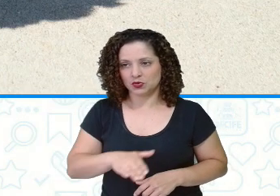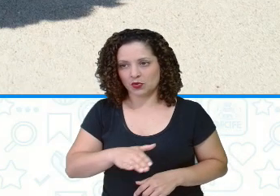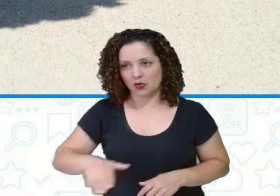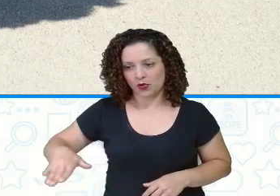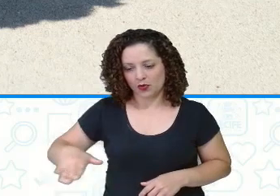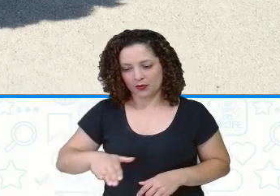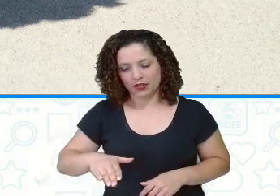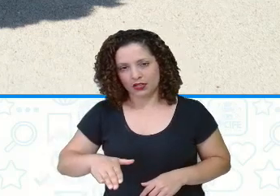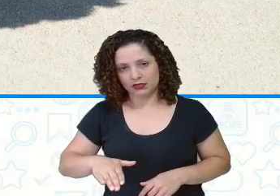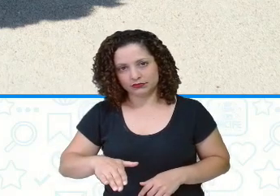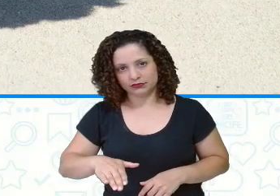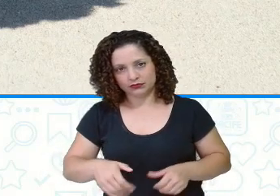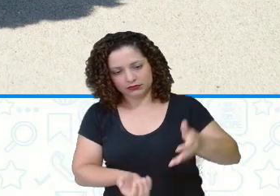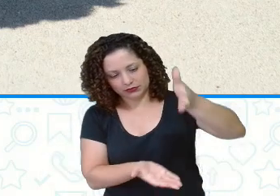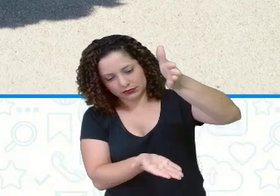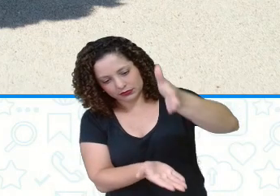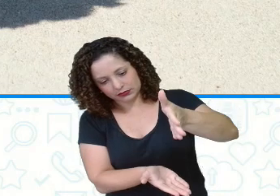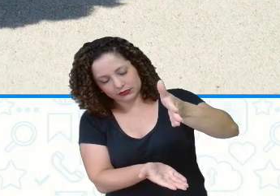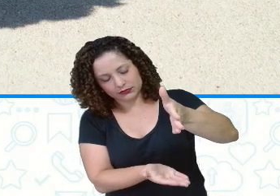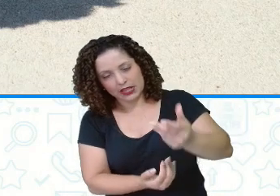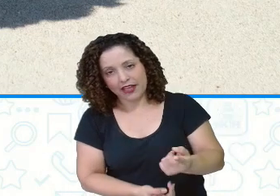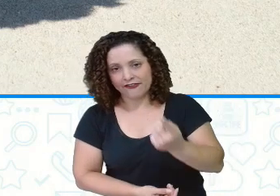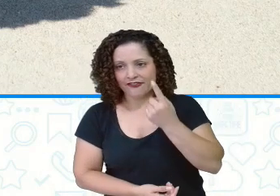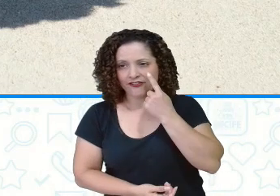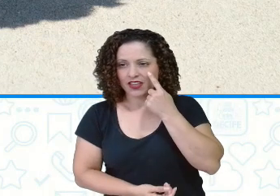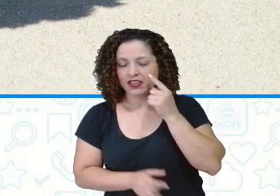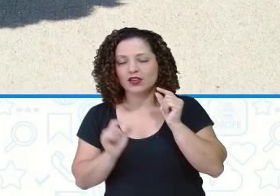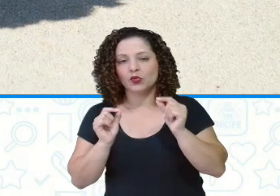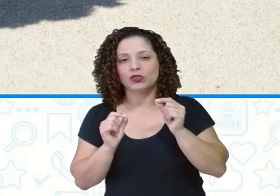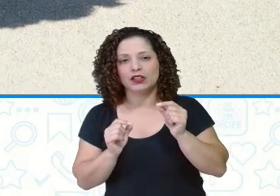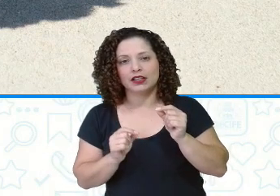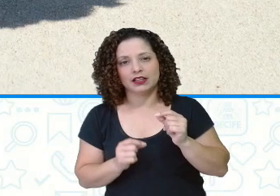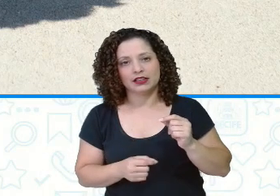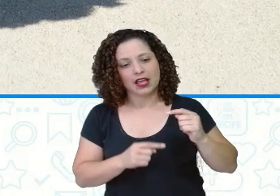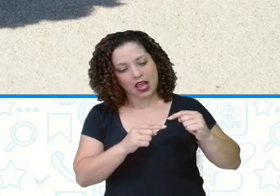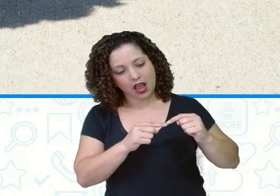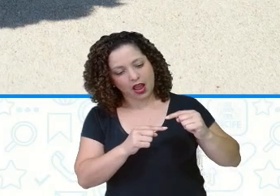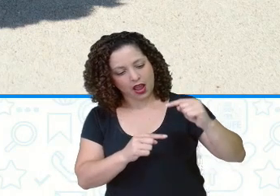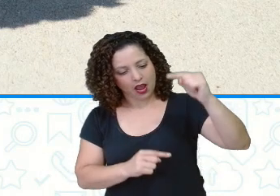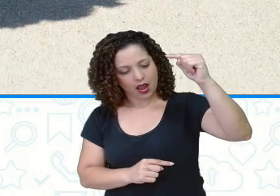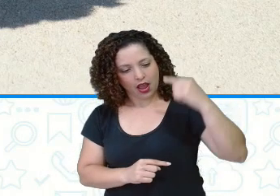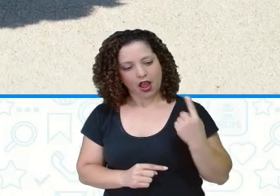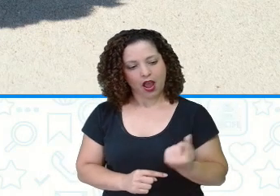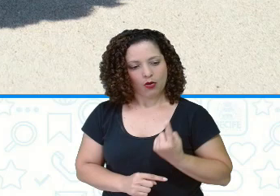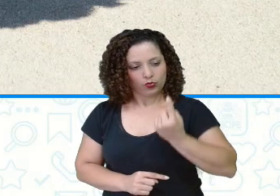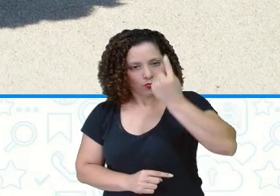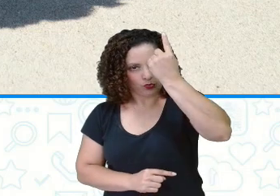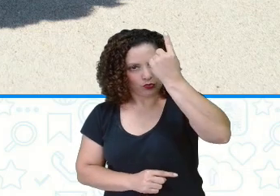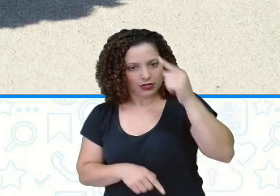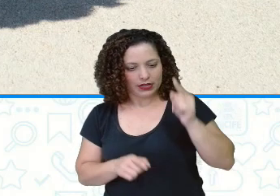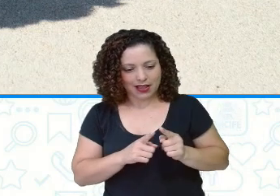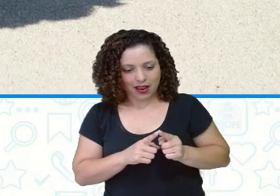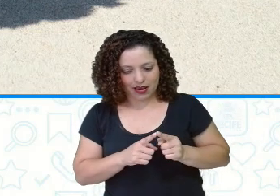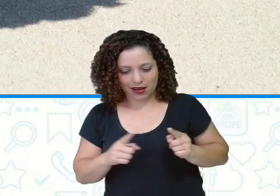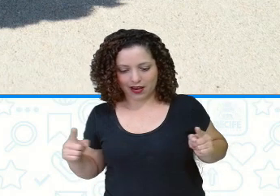na fotografia, nós só podemos ver a altura e largura do animal. Concluímos, então, que é uma